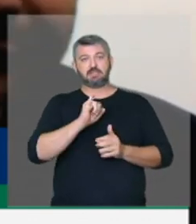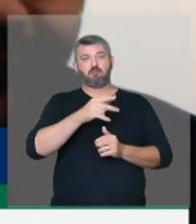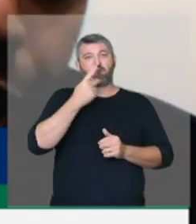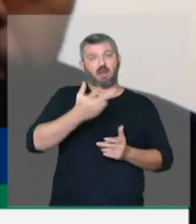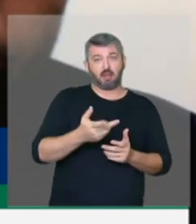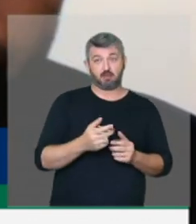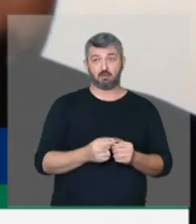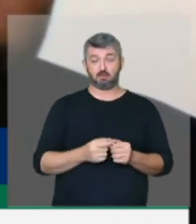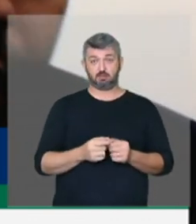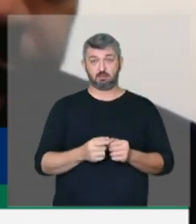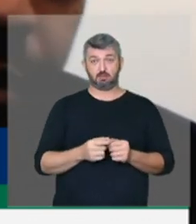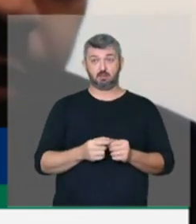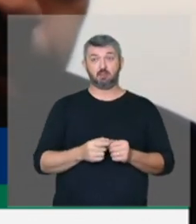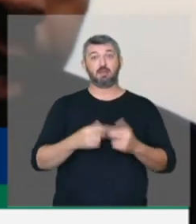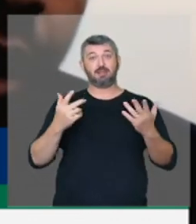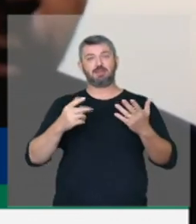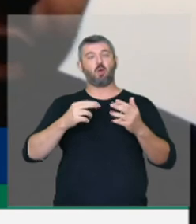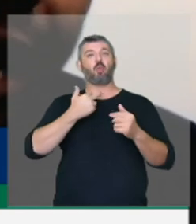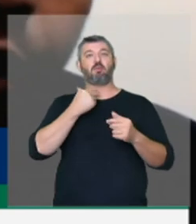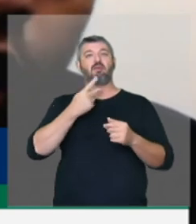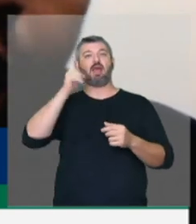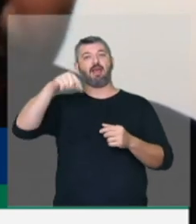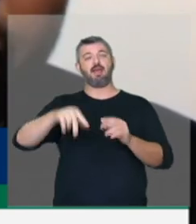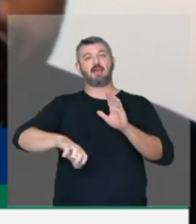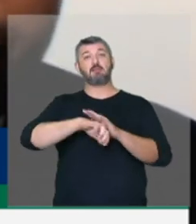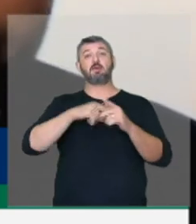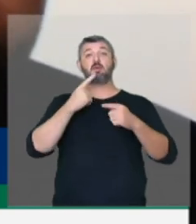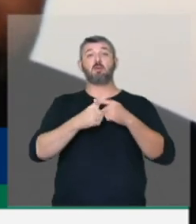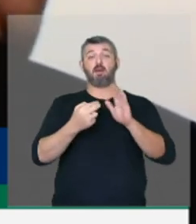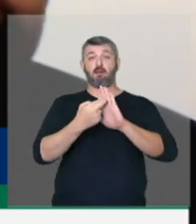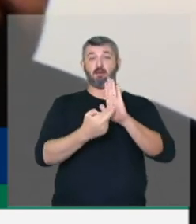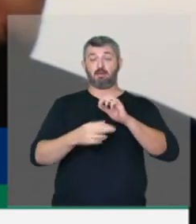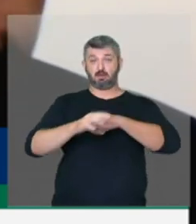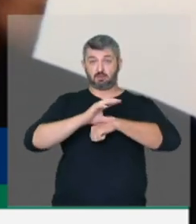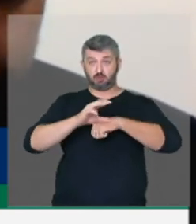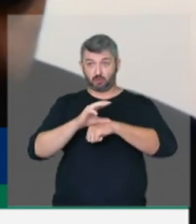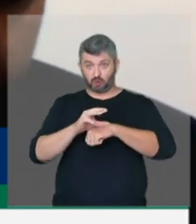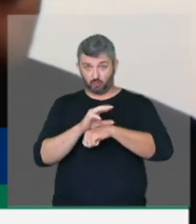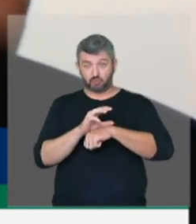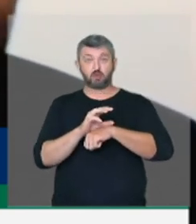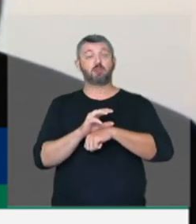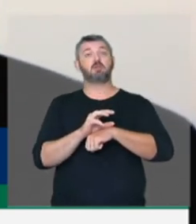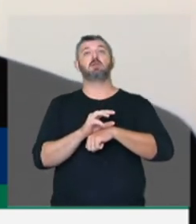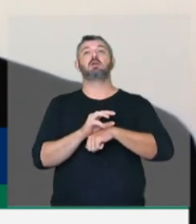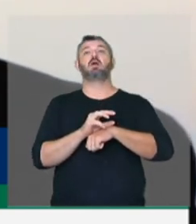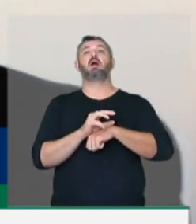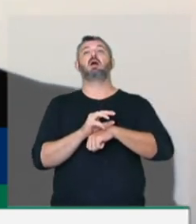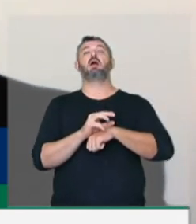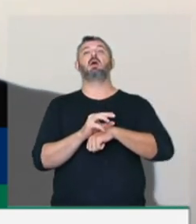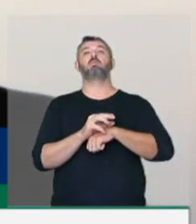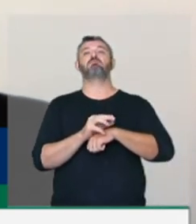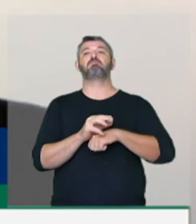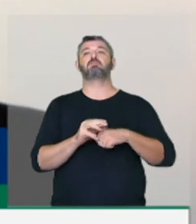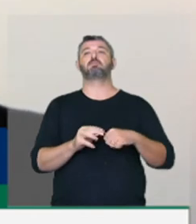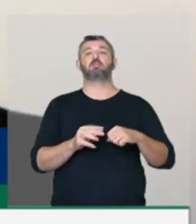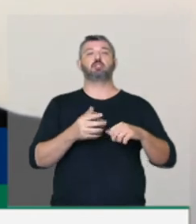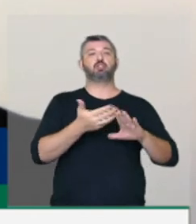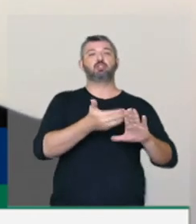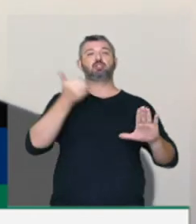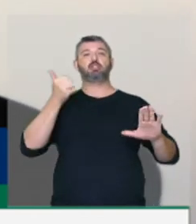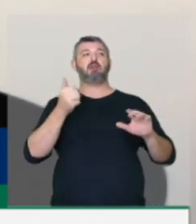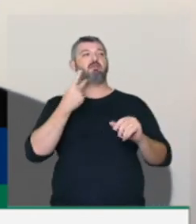típico deixa de constituir crime, porque a norma constitucional afasta para a hipótese a incidência de